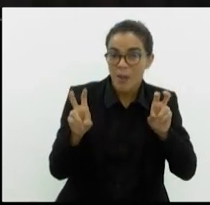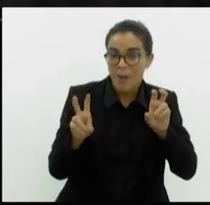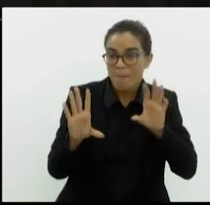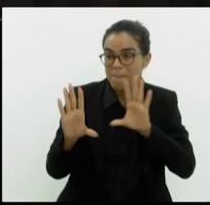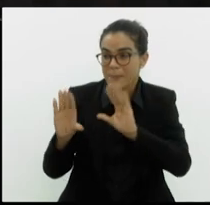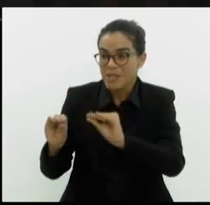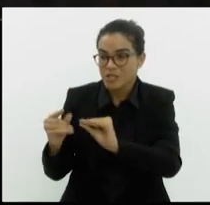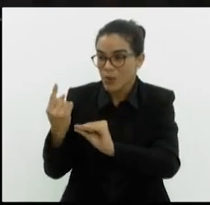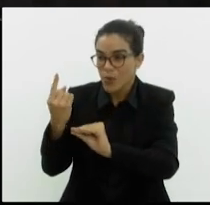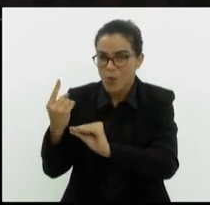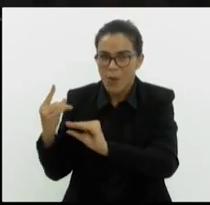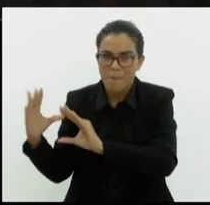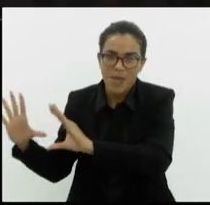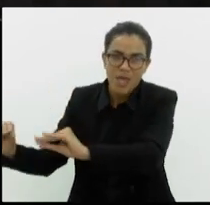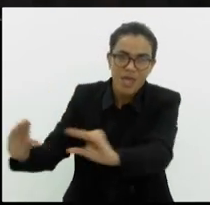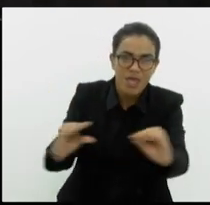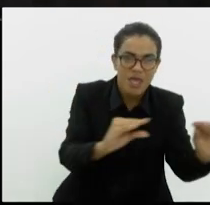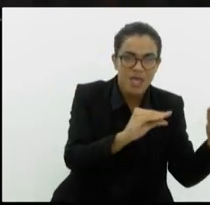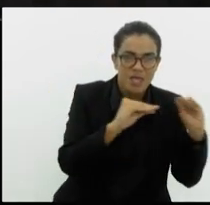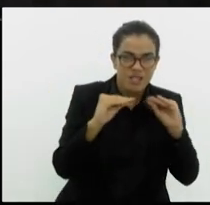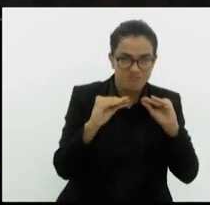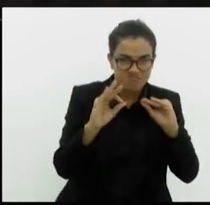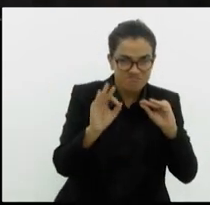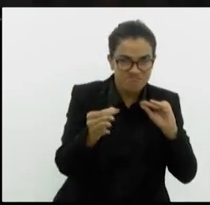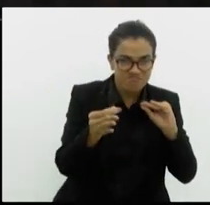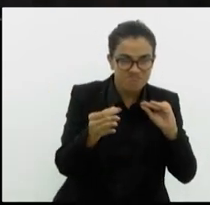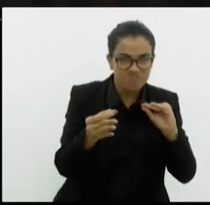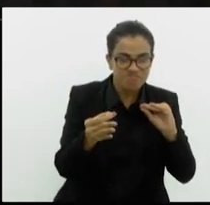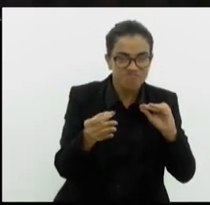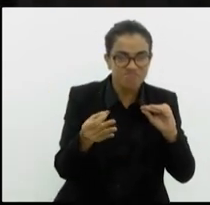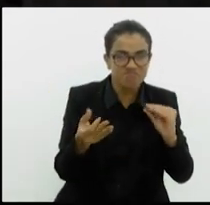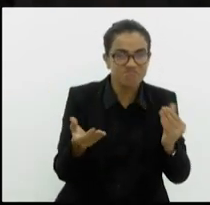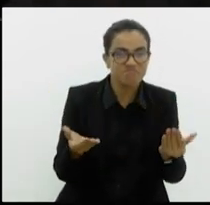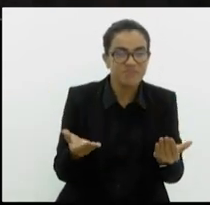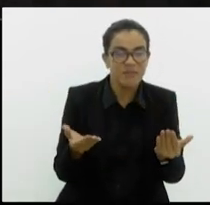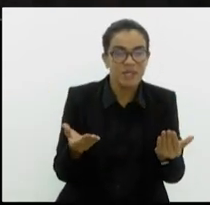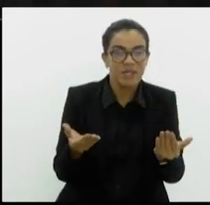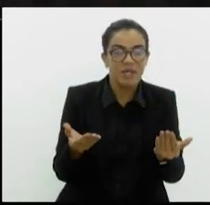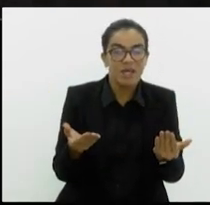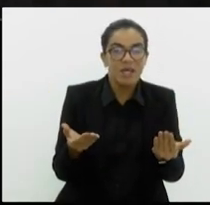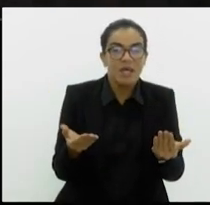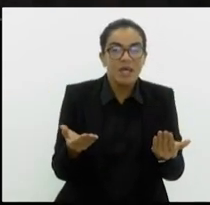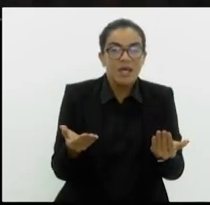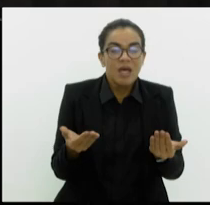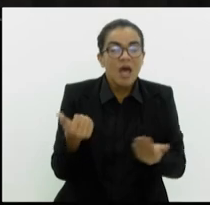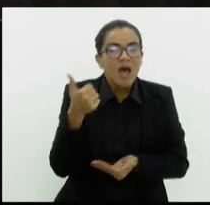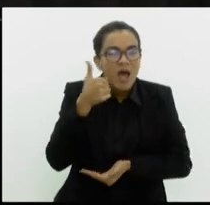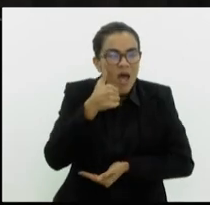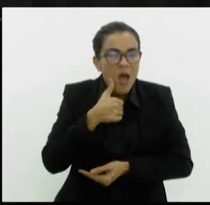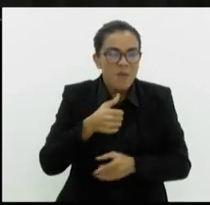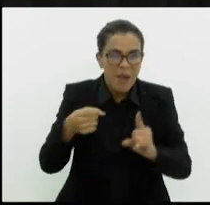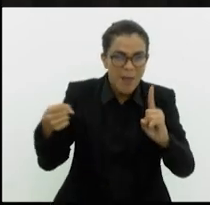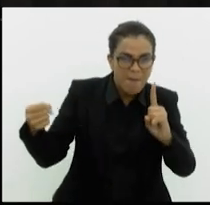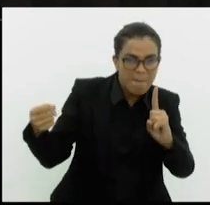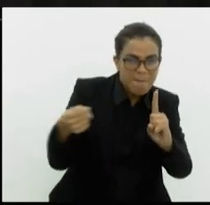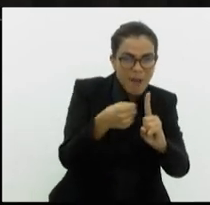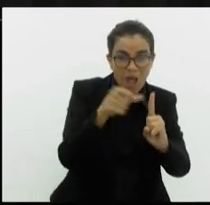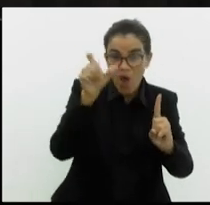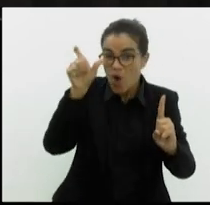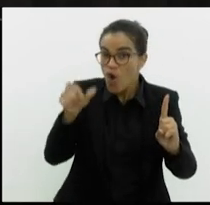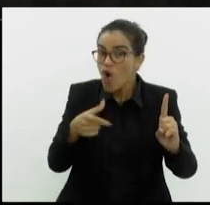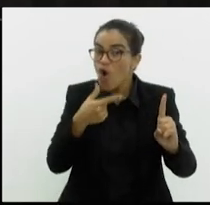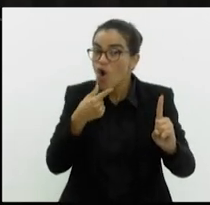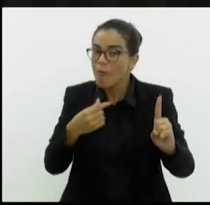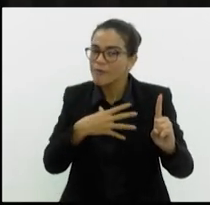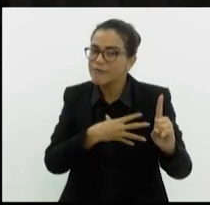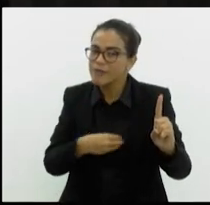uma, mexeu com todas. Não era isso? A mulher é agredida pelo filho do presidente